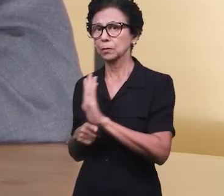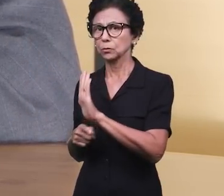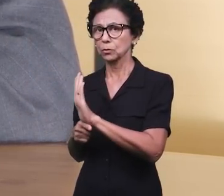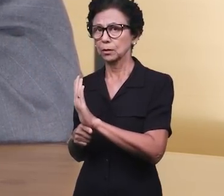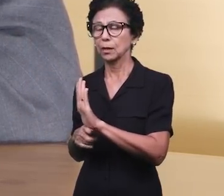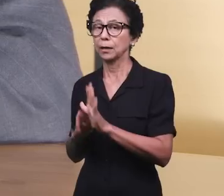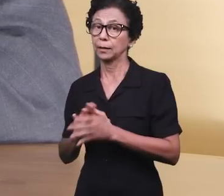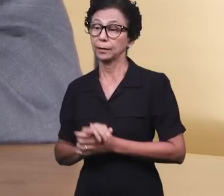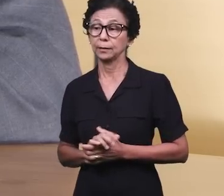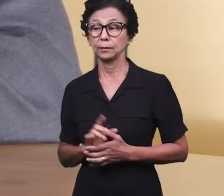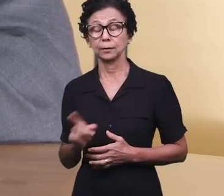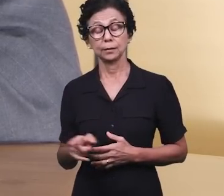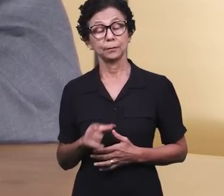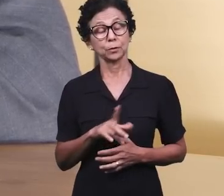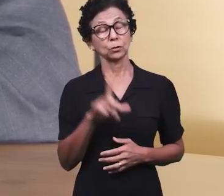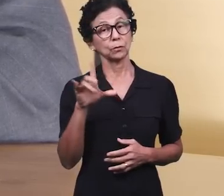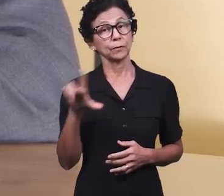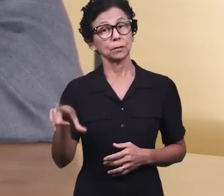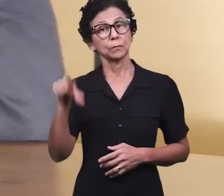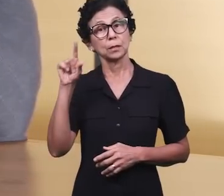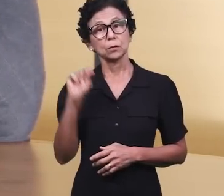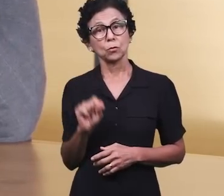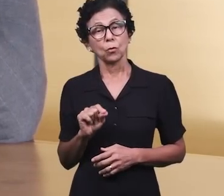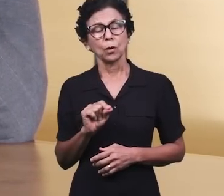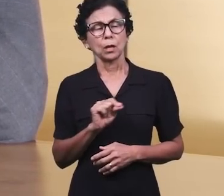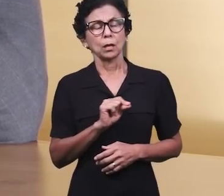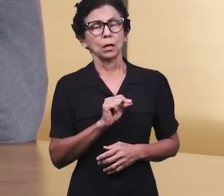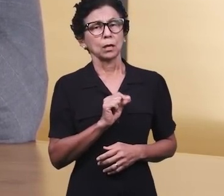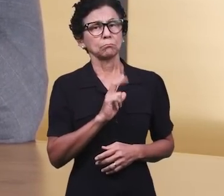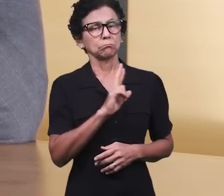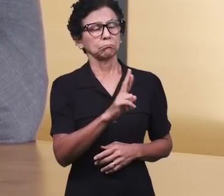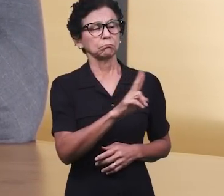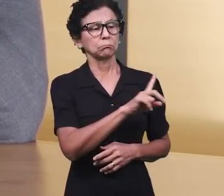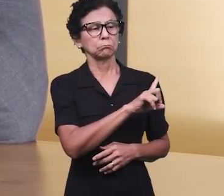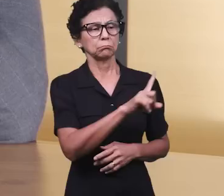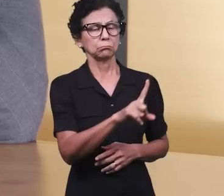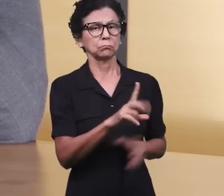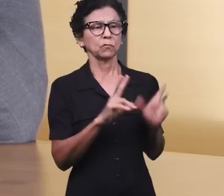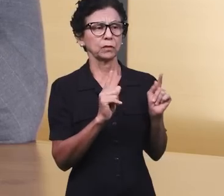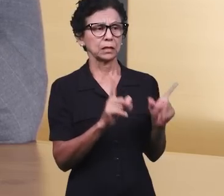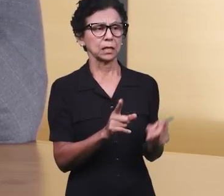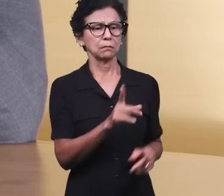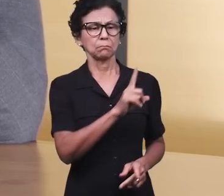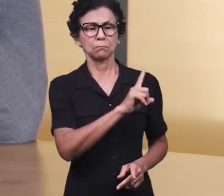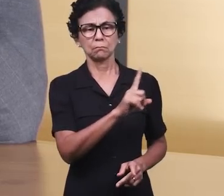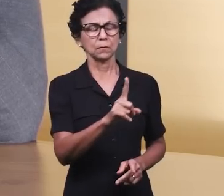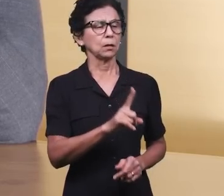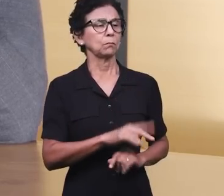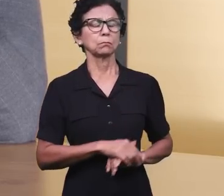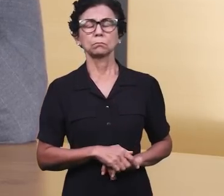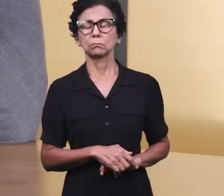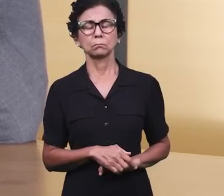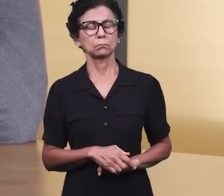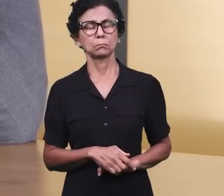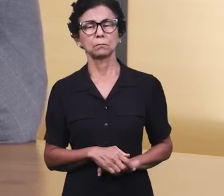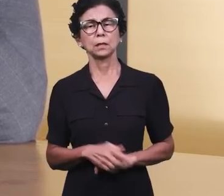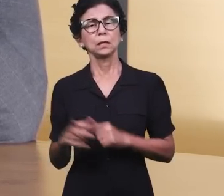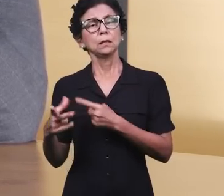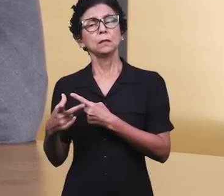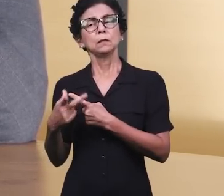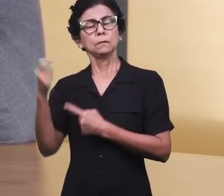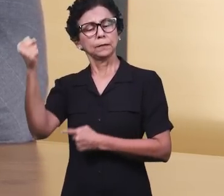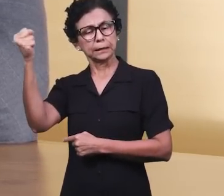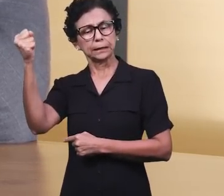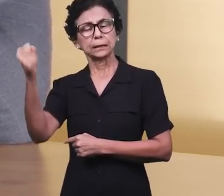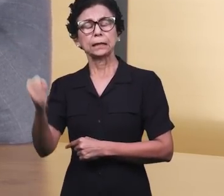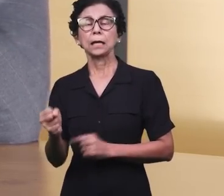diante do adversário naquela época, né, naquela ocasião da vida dele, e vencer,